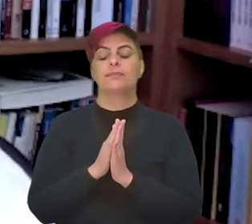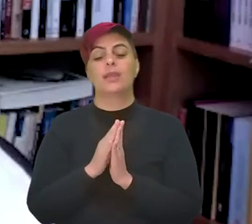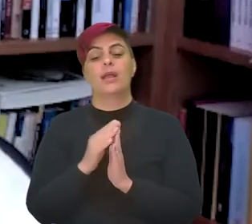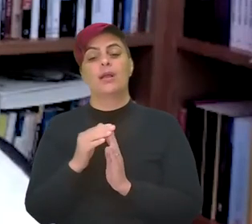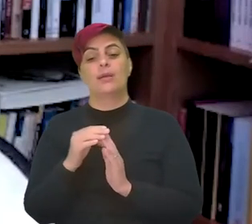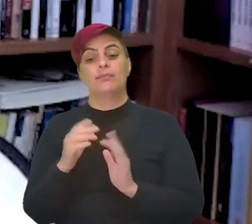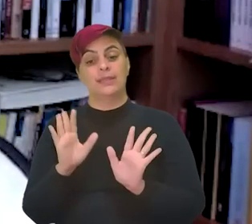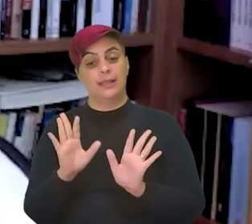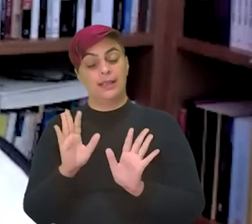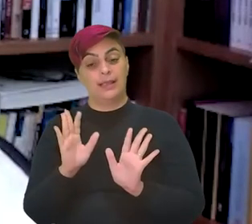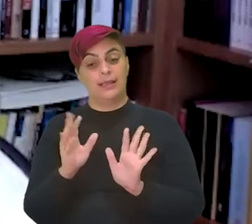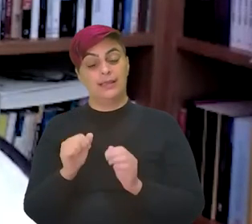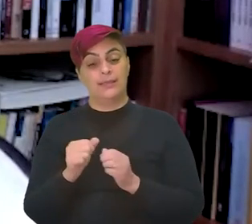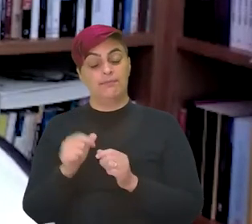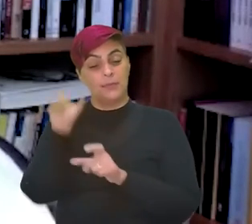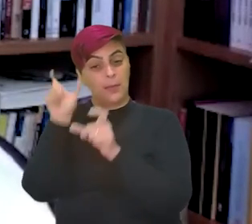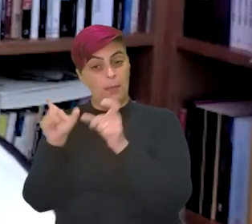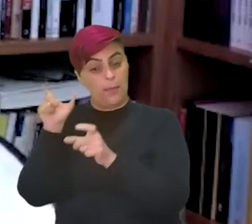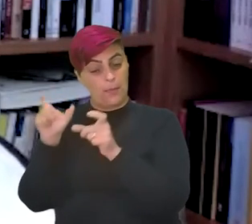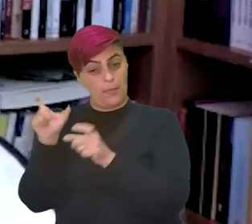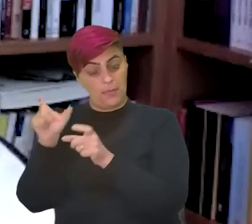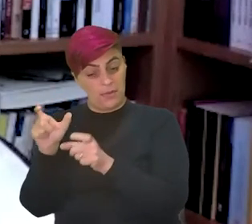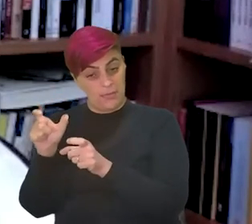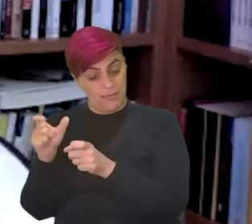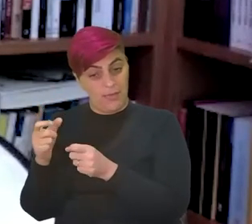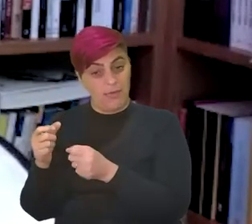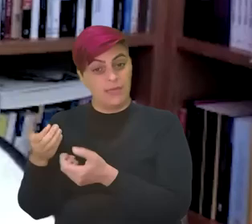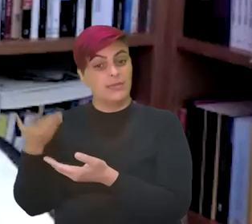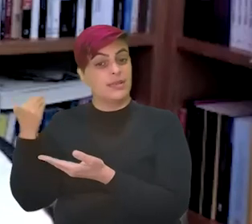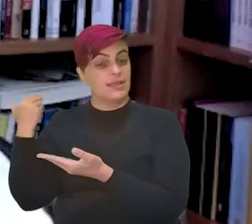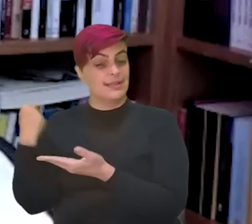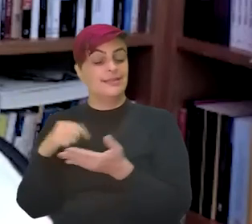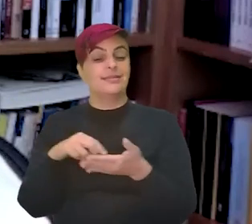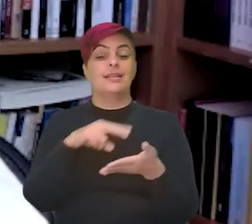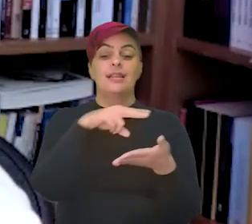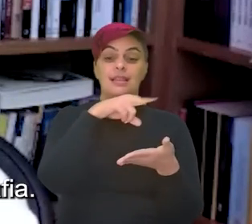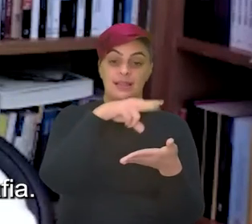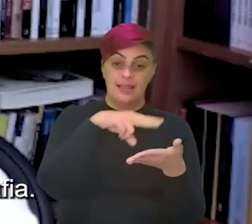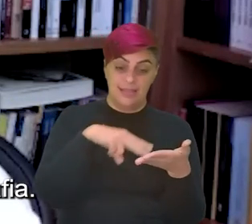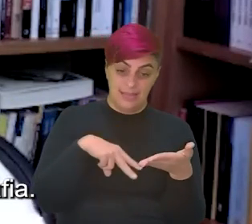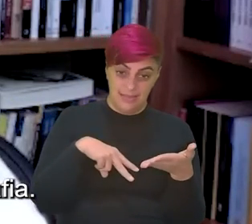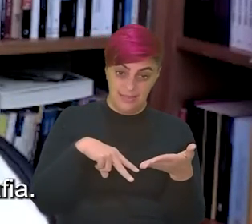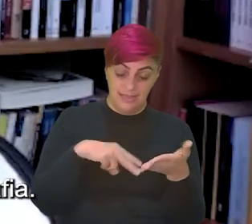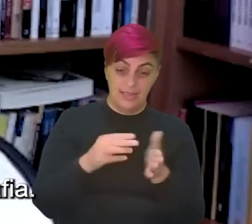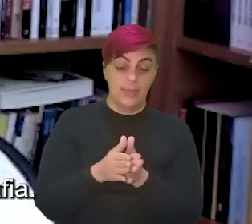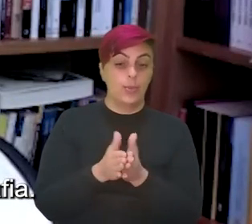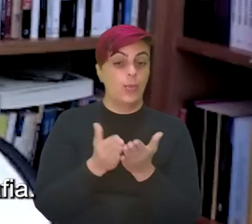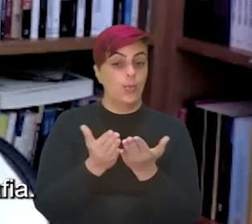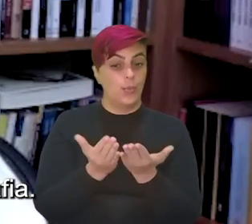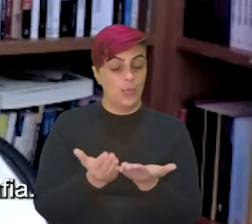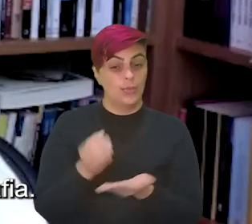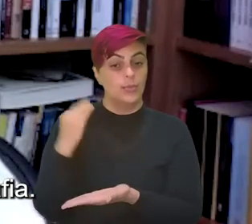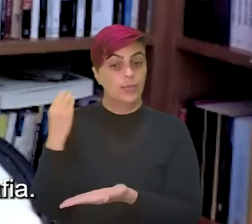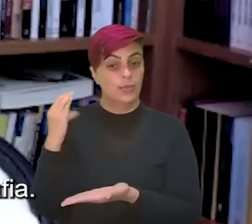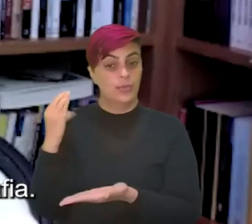que muitas gerações leram o tratado considerado científico de Malinowski mais que